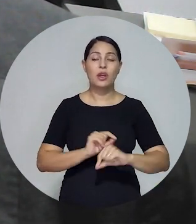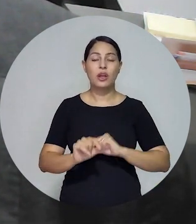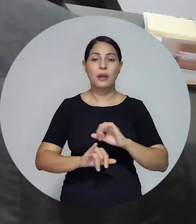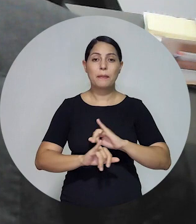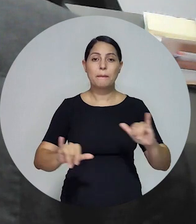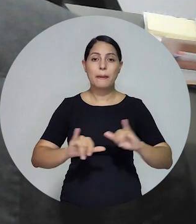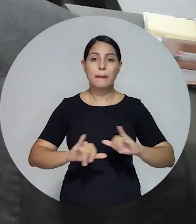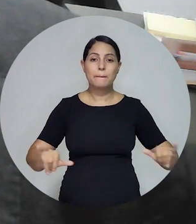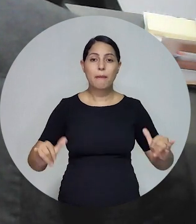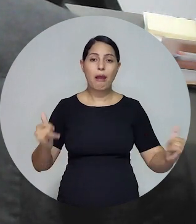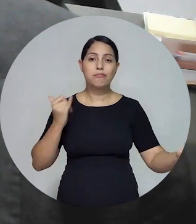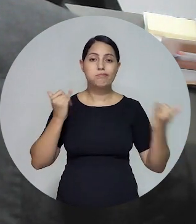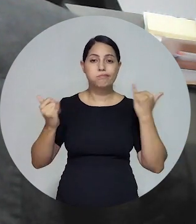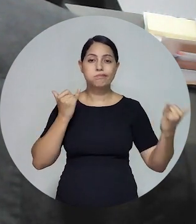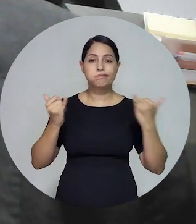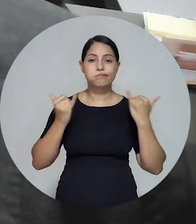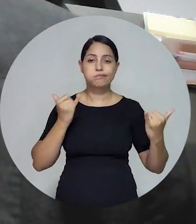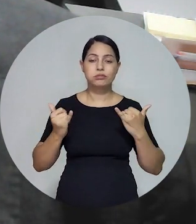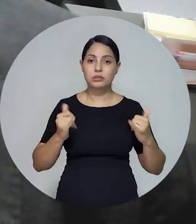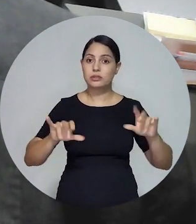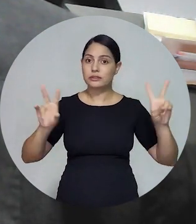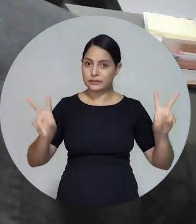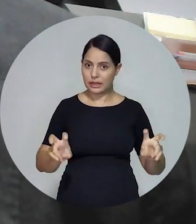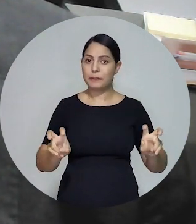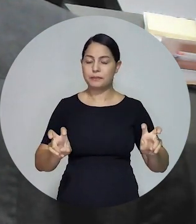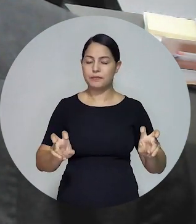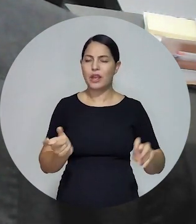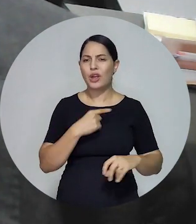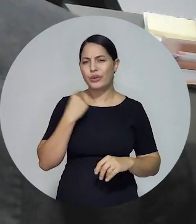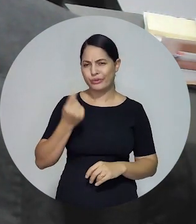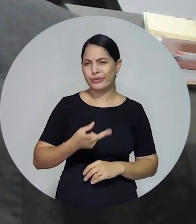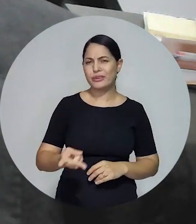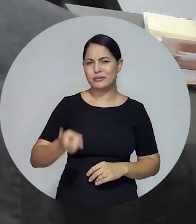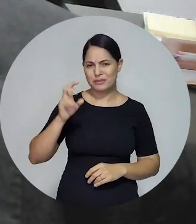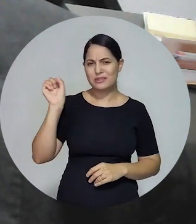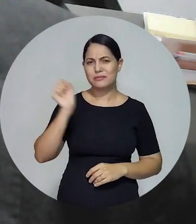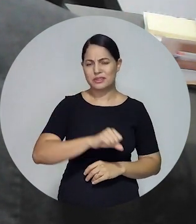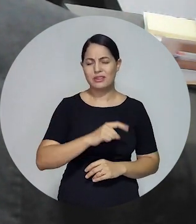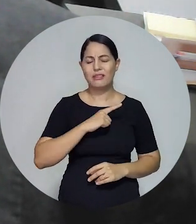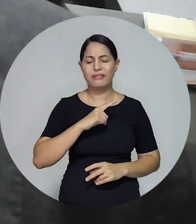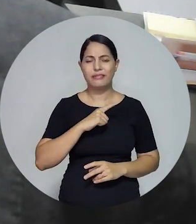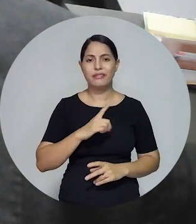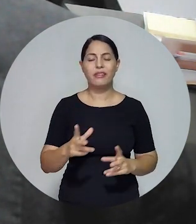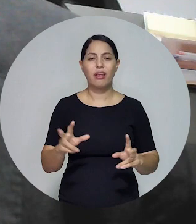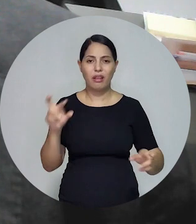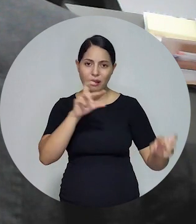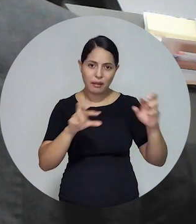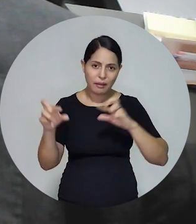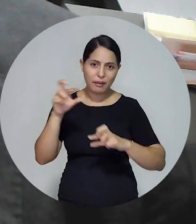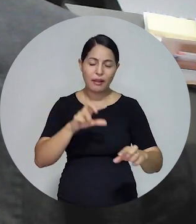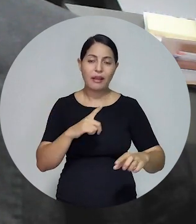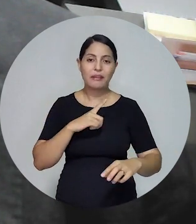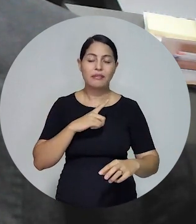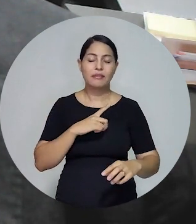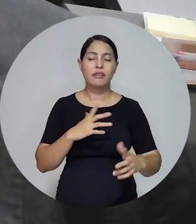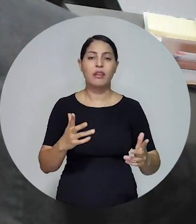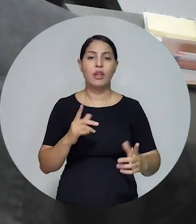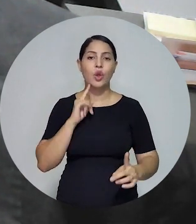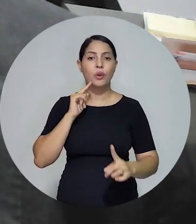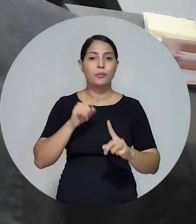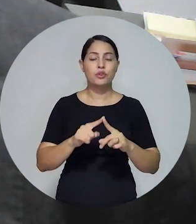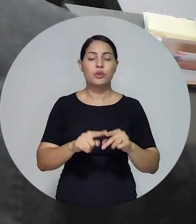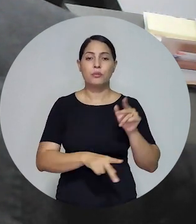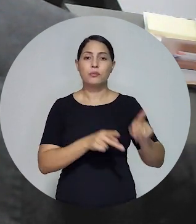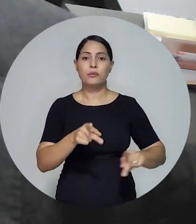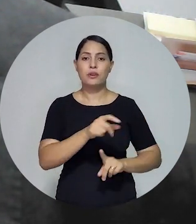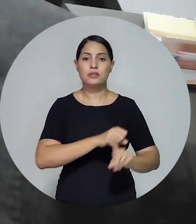ouvidoria são aquelas ligadas à informação. A gente recebe as buscas, as